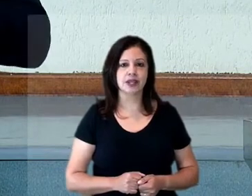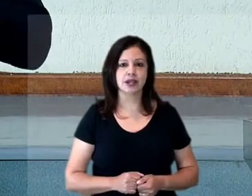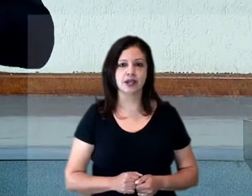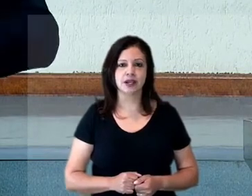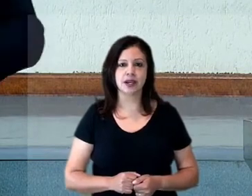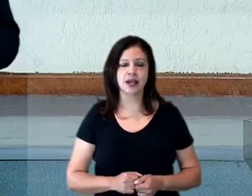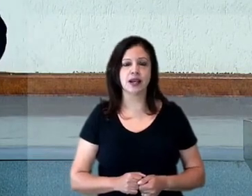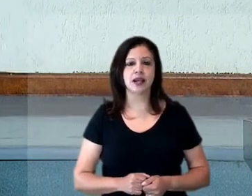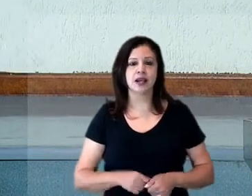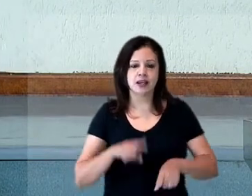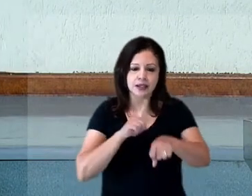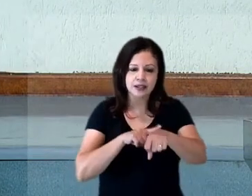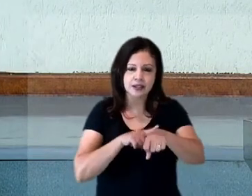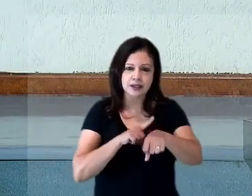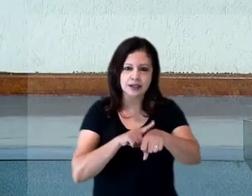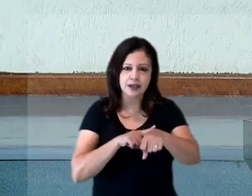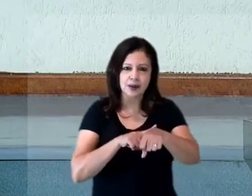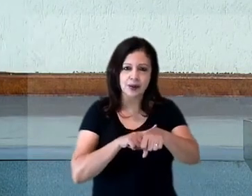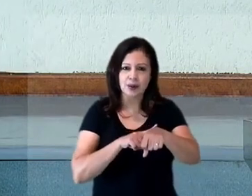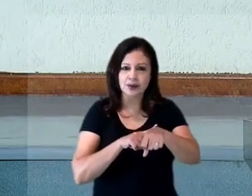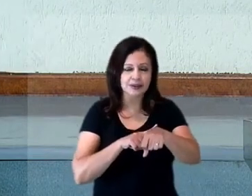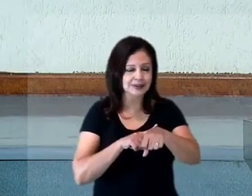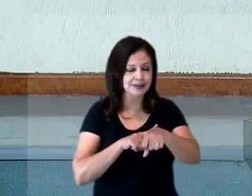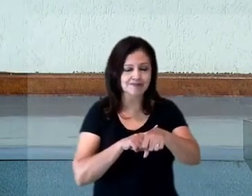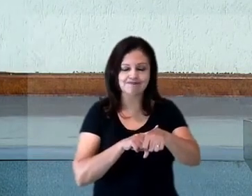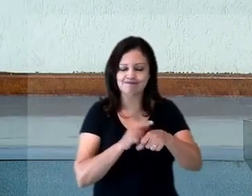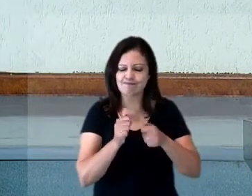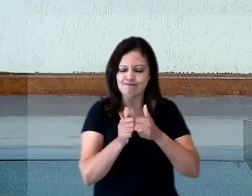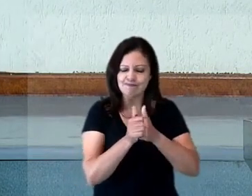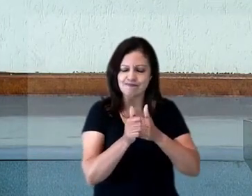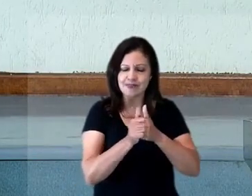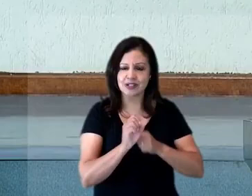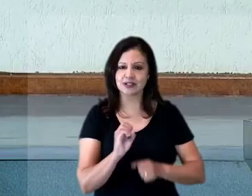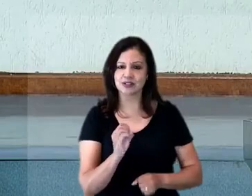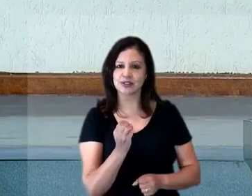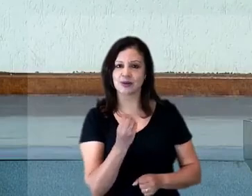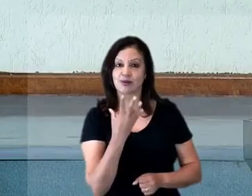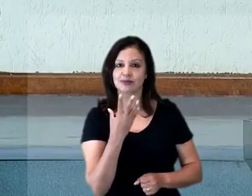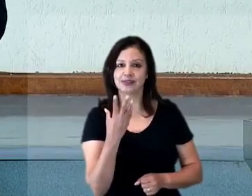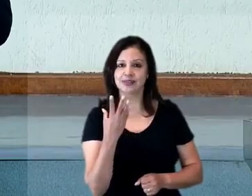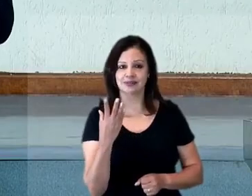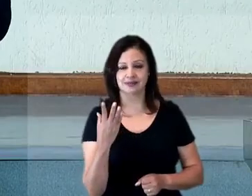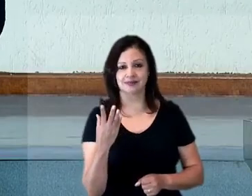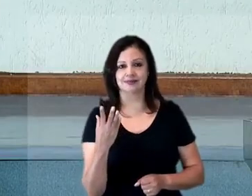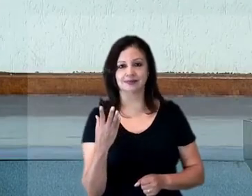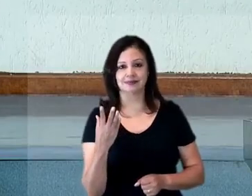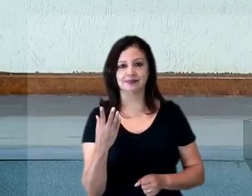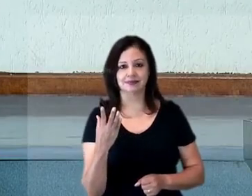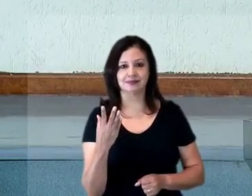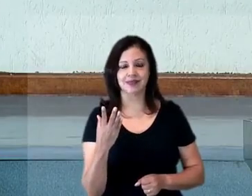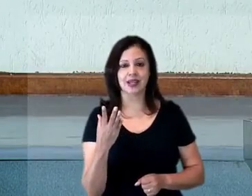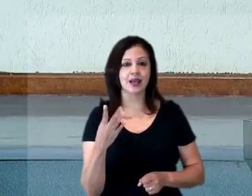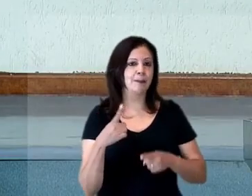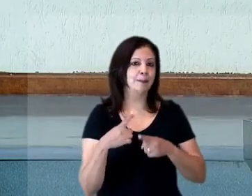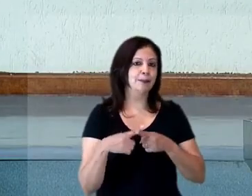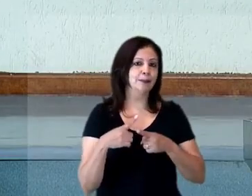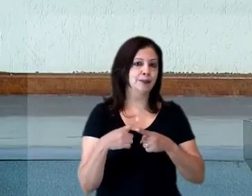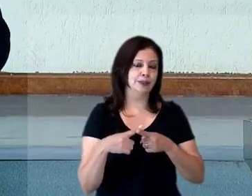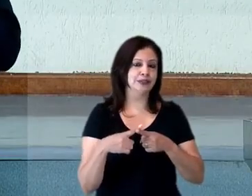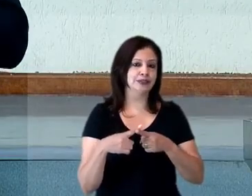da obra de Deus para a sua vida. Ele indica a proximidade do fato de se consumar